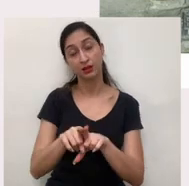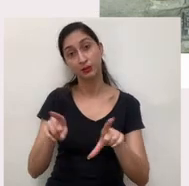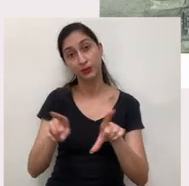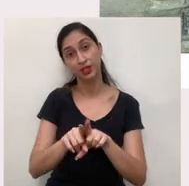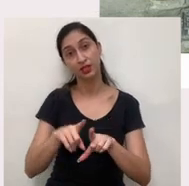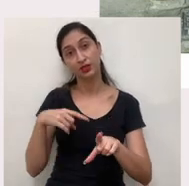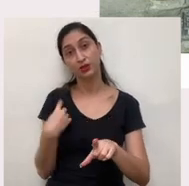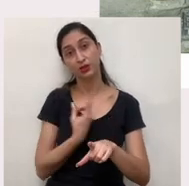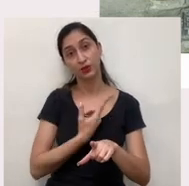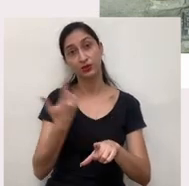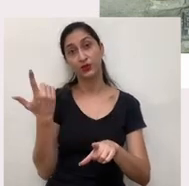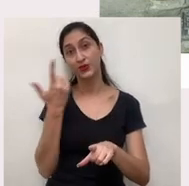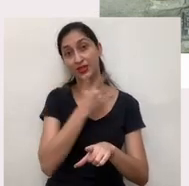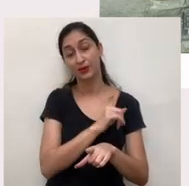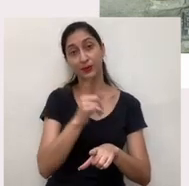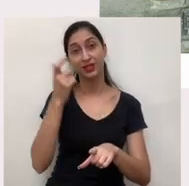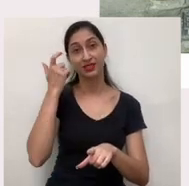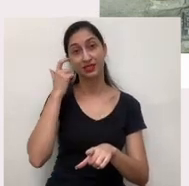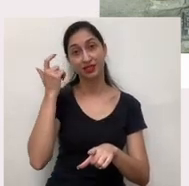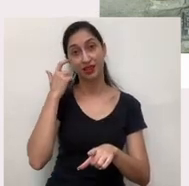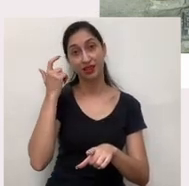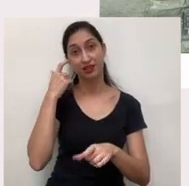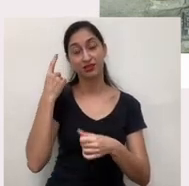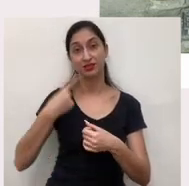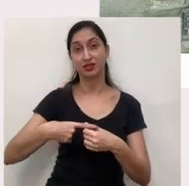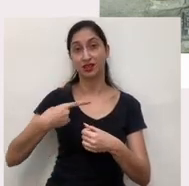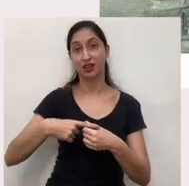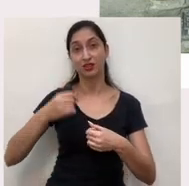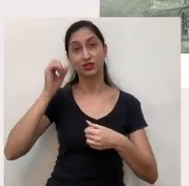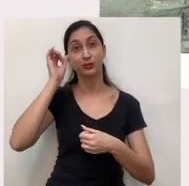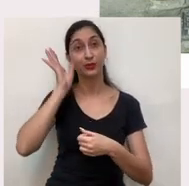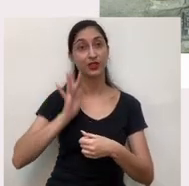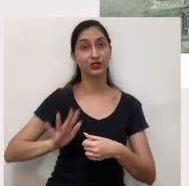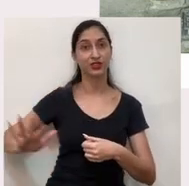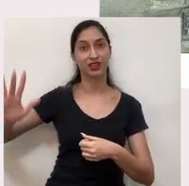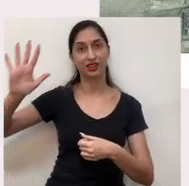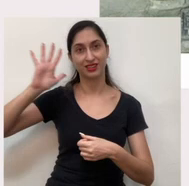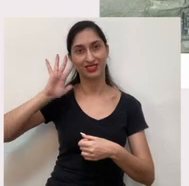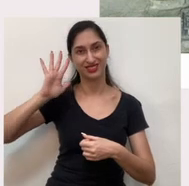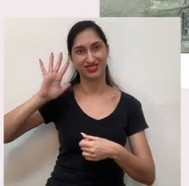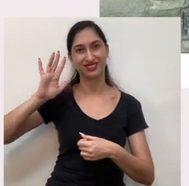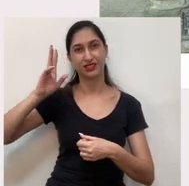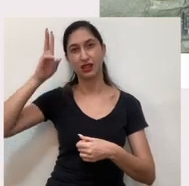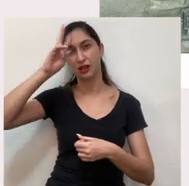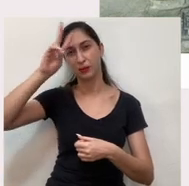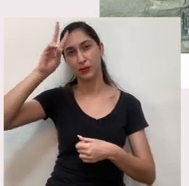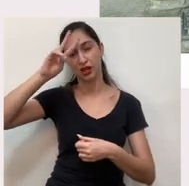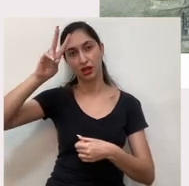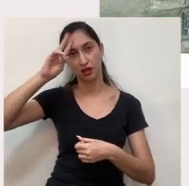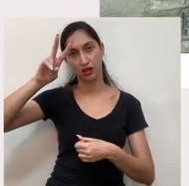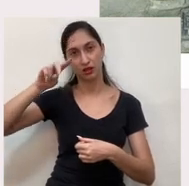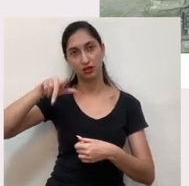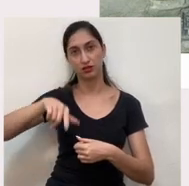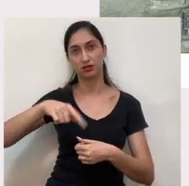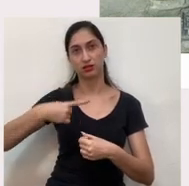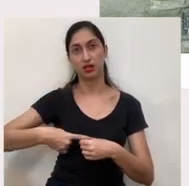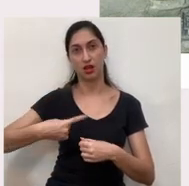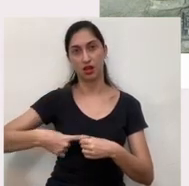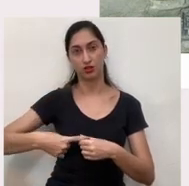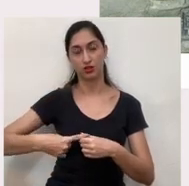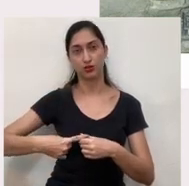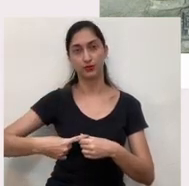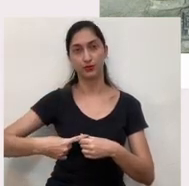também a gente pode pensar numa cidade que é imaginada, e numa memória que é imaginada, né? E a gente vai